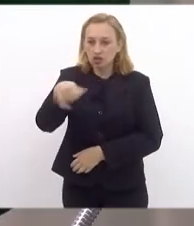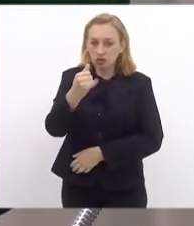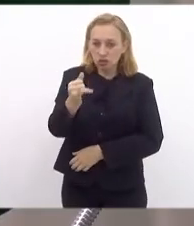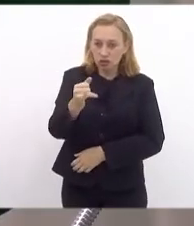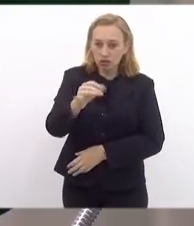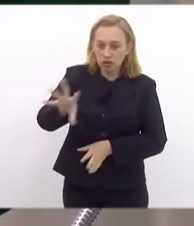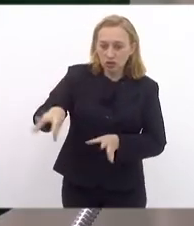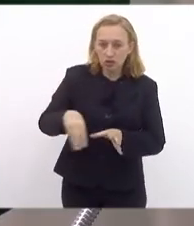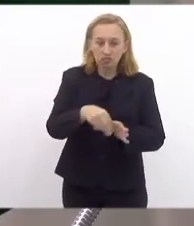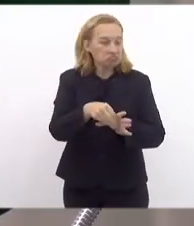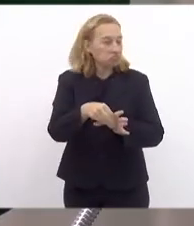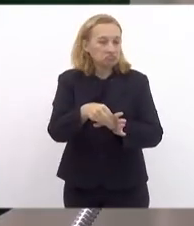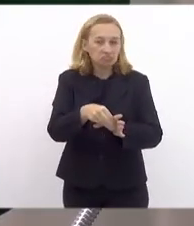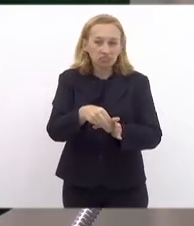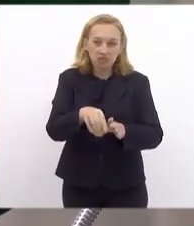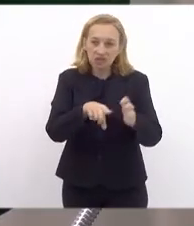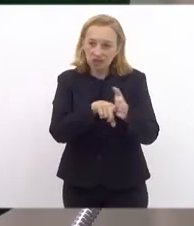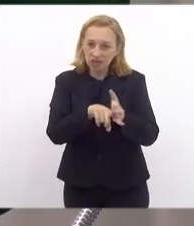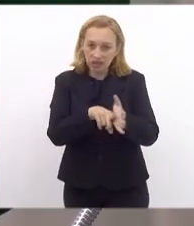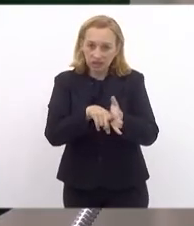na análise